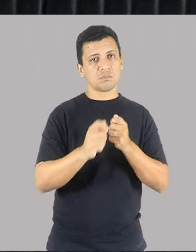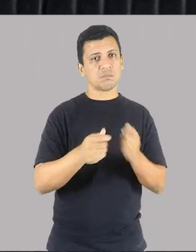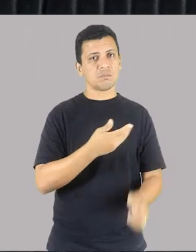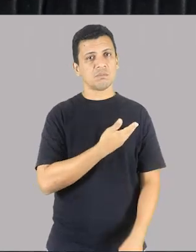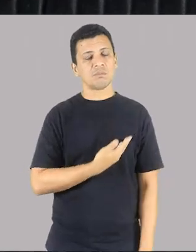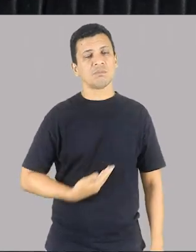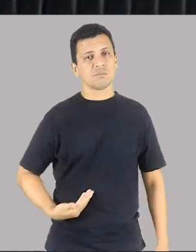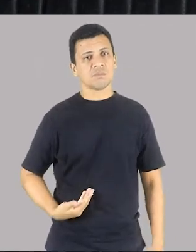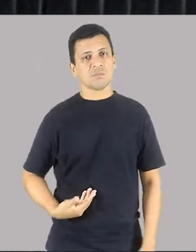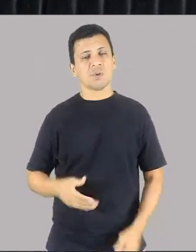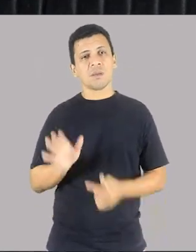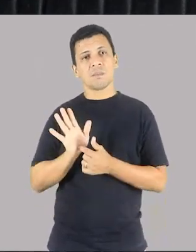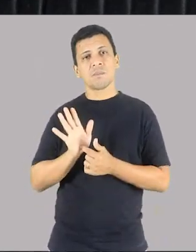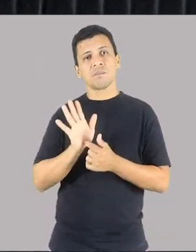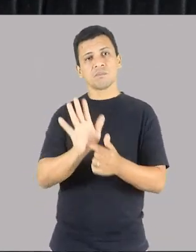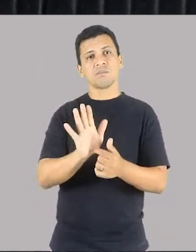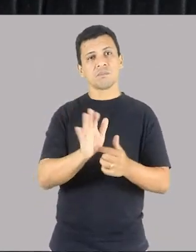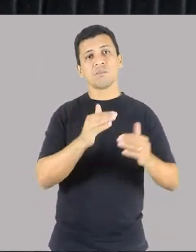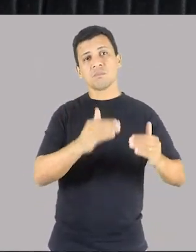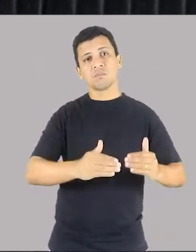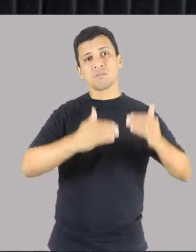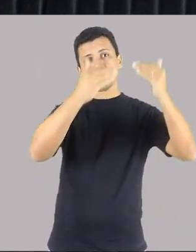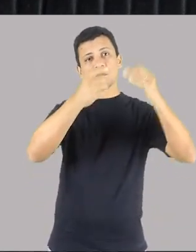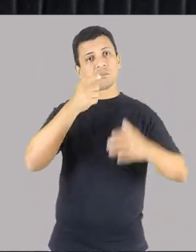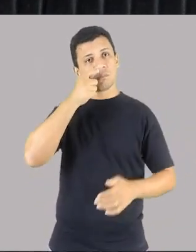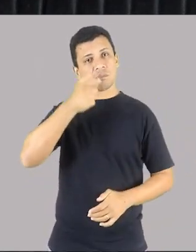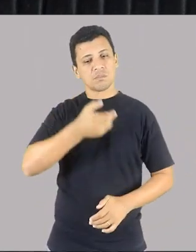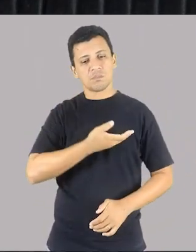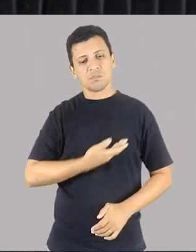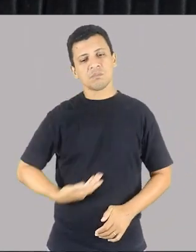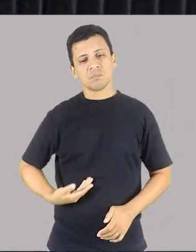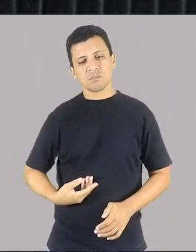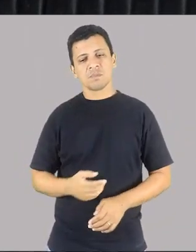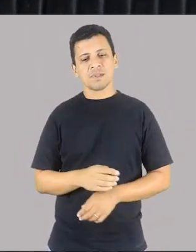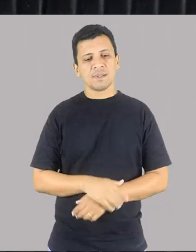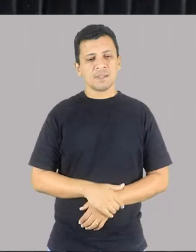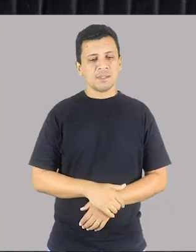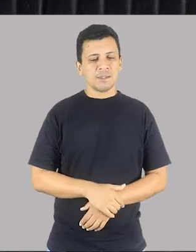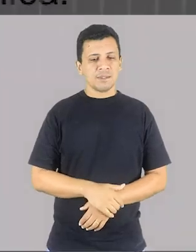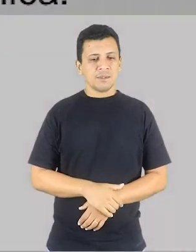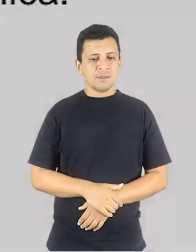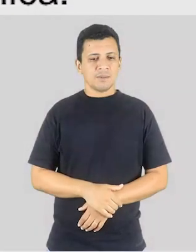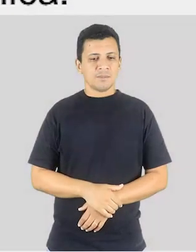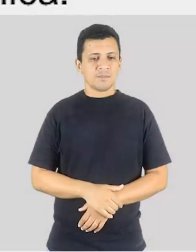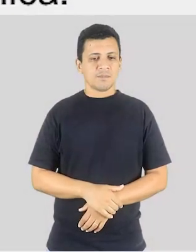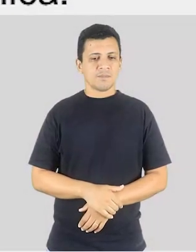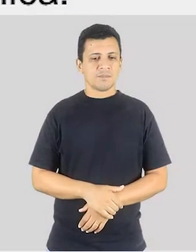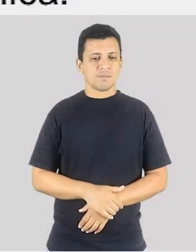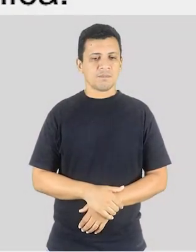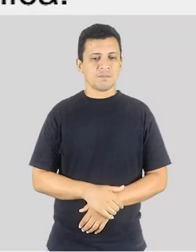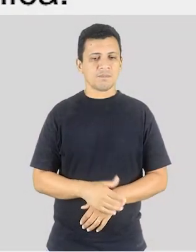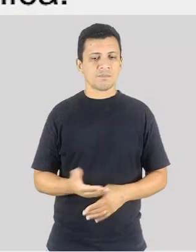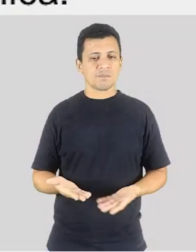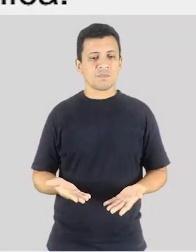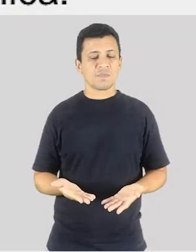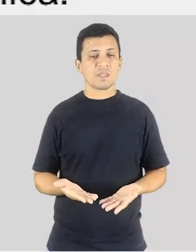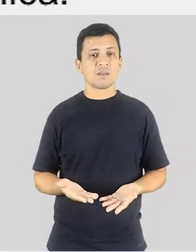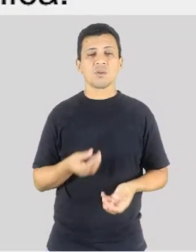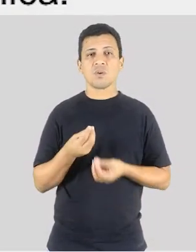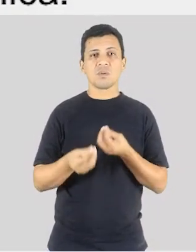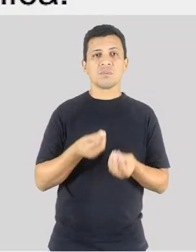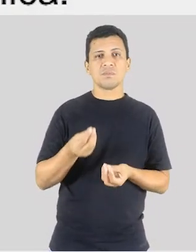autotutela, portanto, a possibilidade de voltar atrás, aspas, né, de revogar um ato, de anular um ato, é uma possibilidade